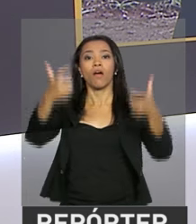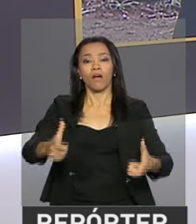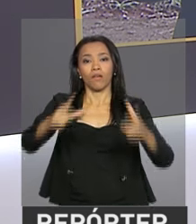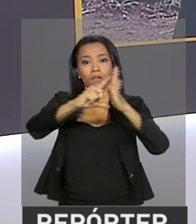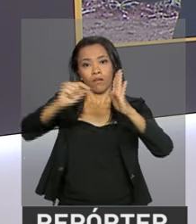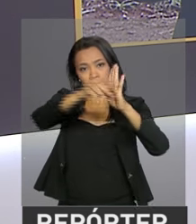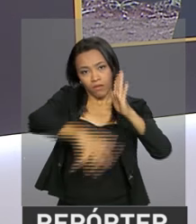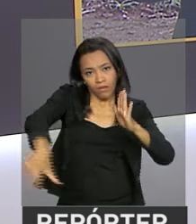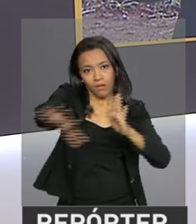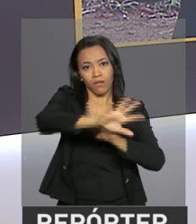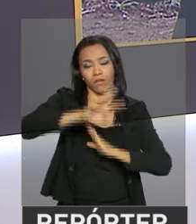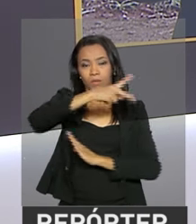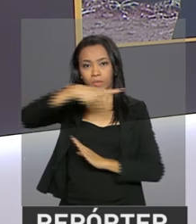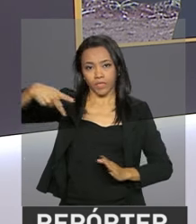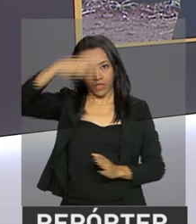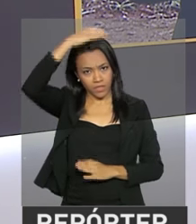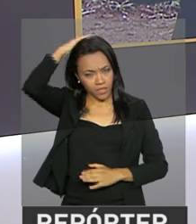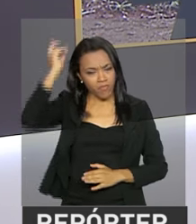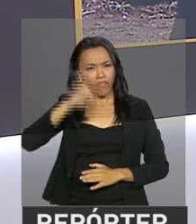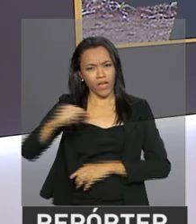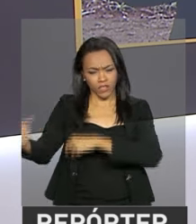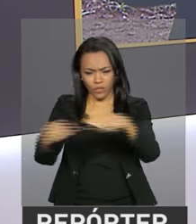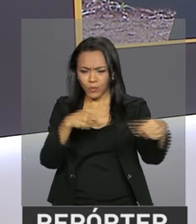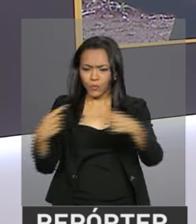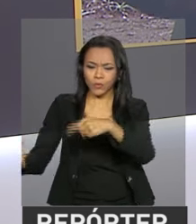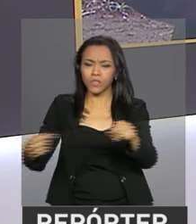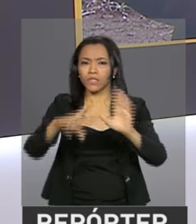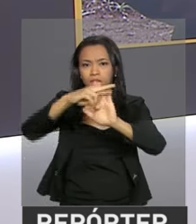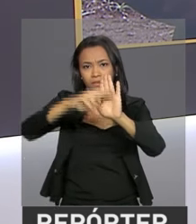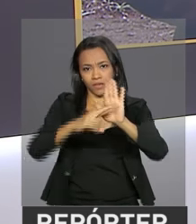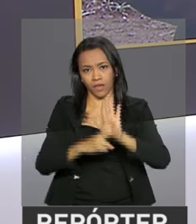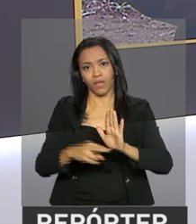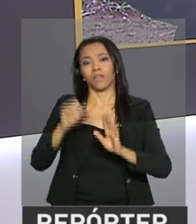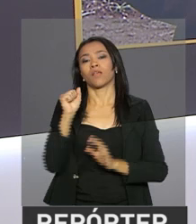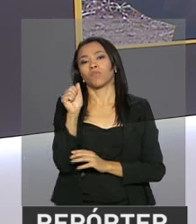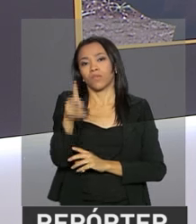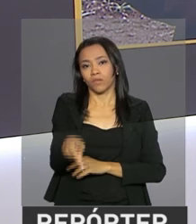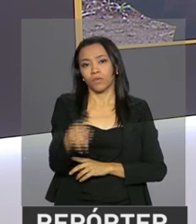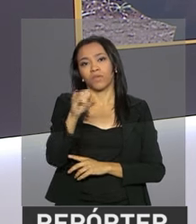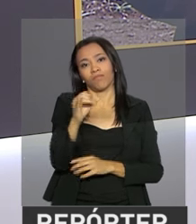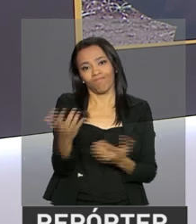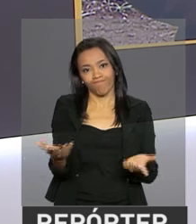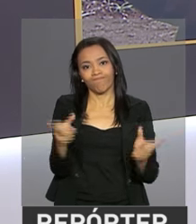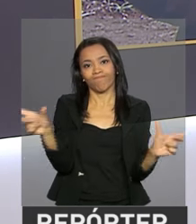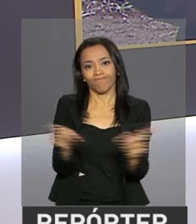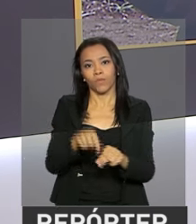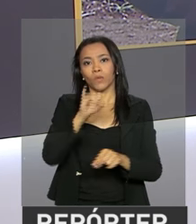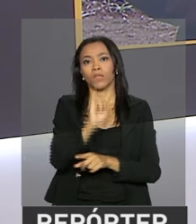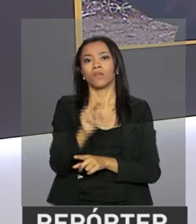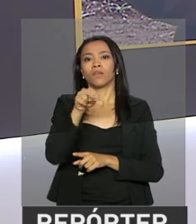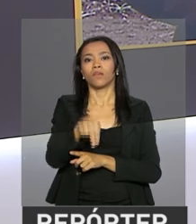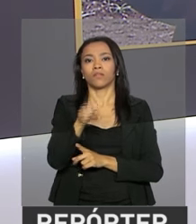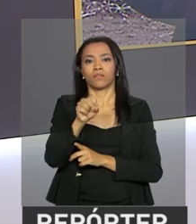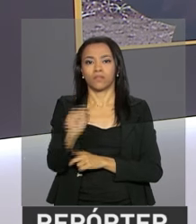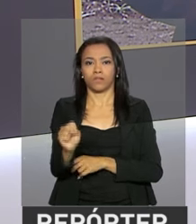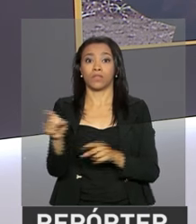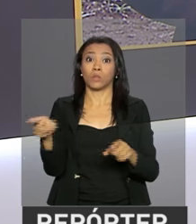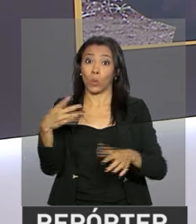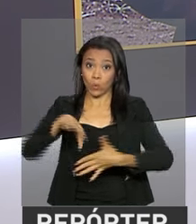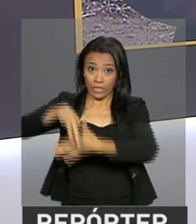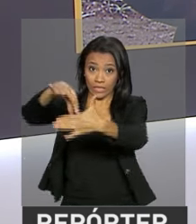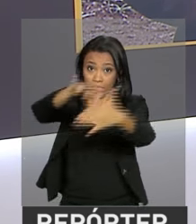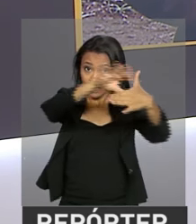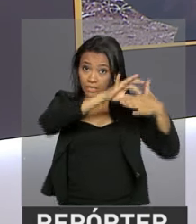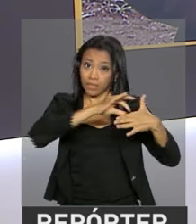o presidente michel temer vai discutir a reforma da previdência com as centrais sindicais e líderes do congresso nacional desta